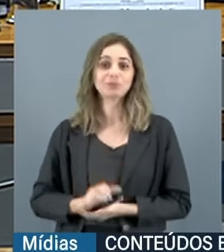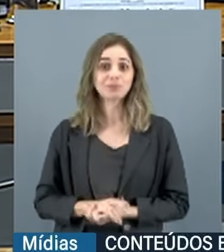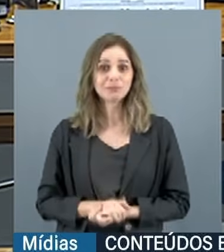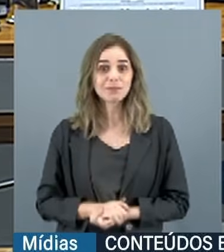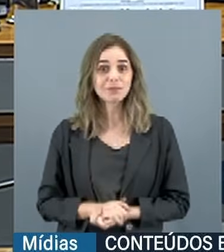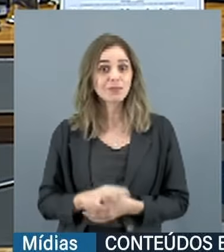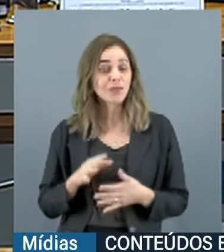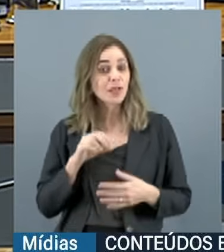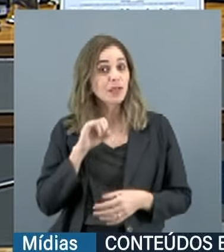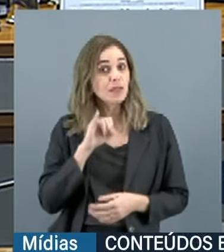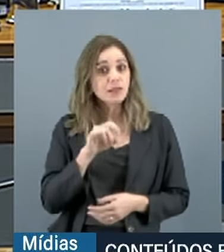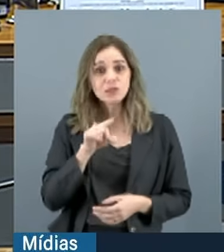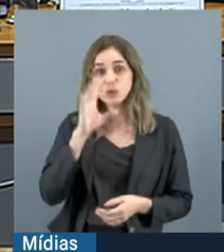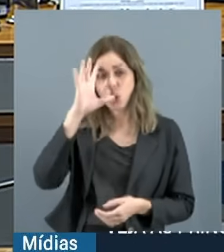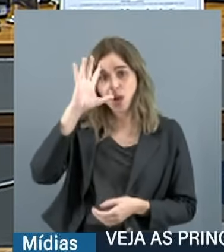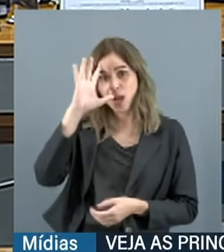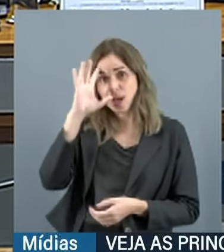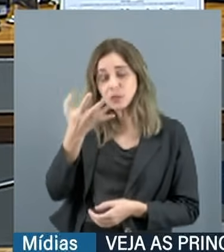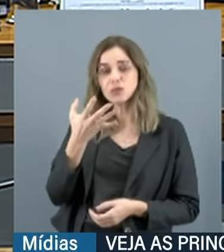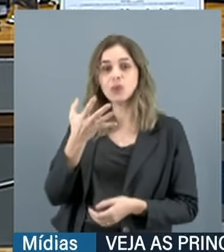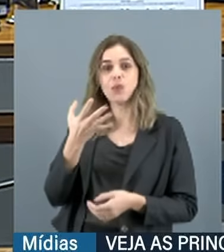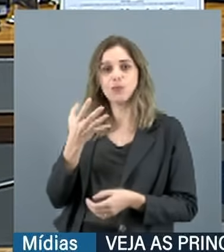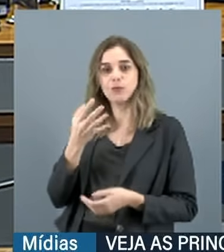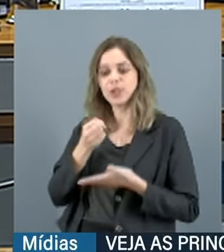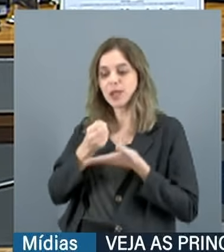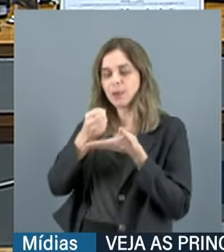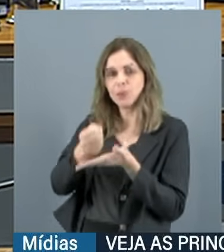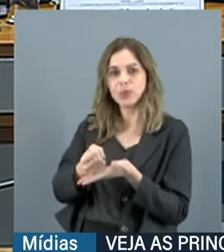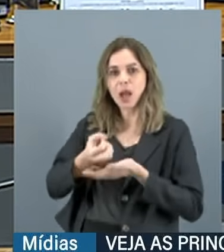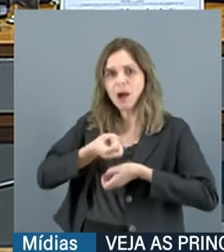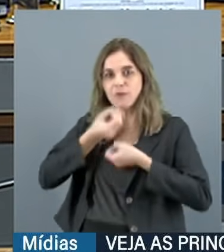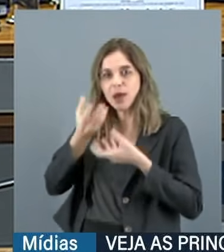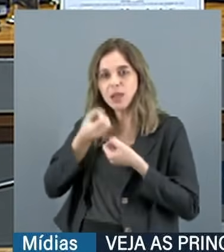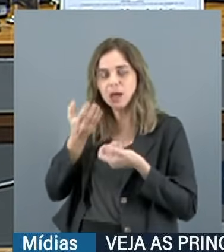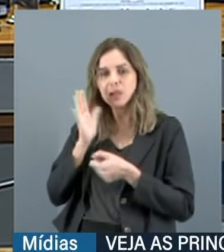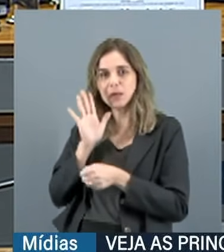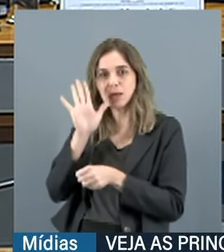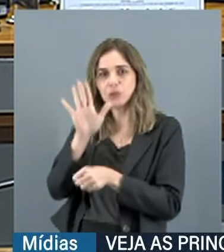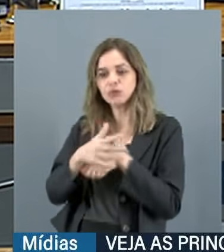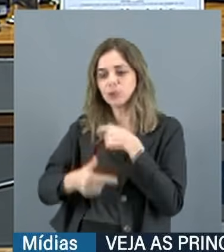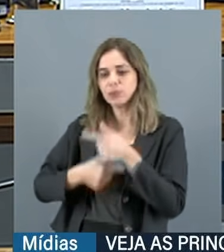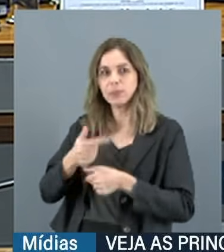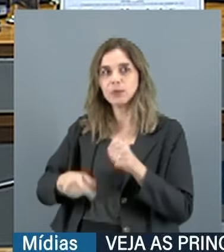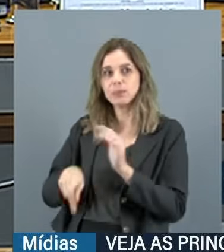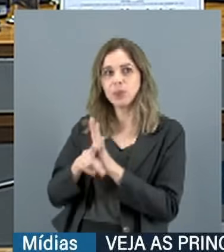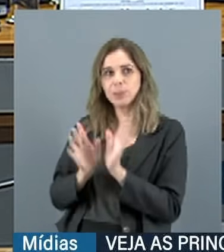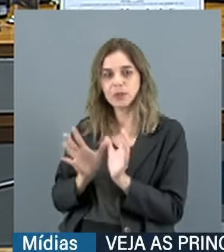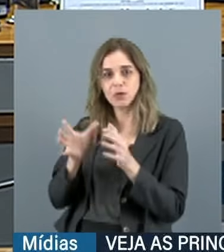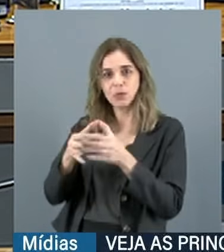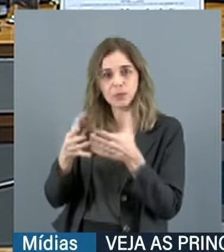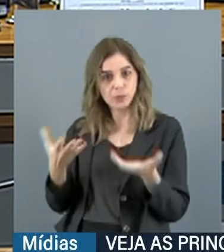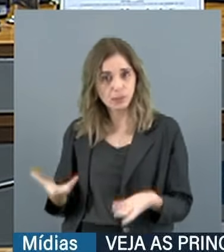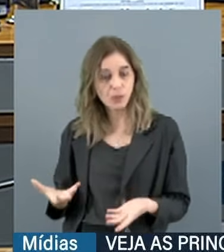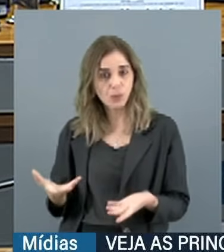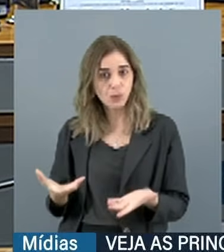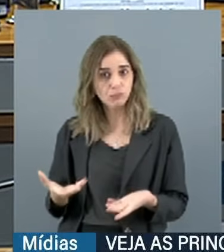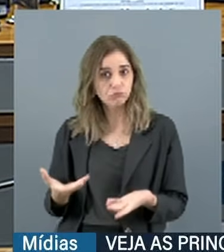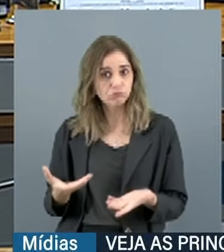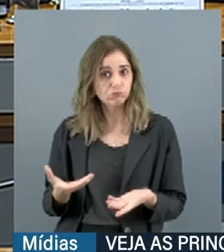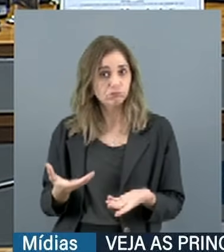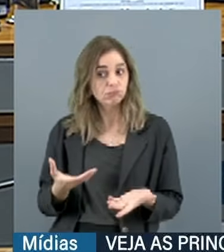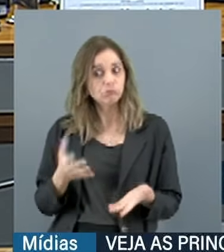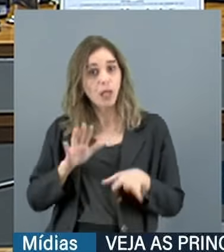em que o senhor toma uma decisão de contribuir com os trabalhos aqui desta comissão, a depender do conjunto de